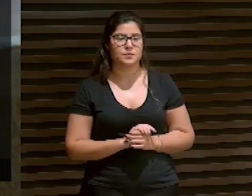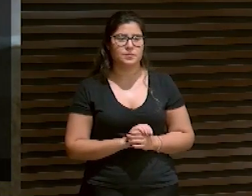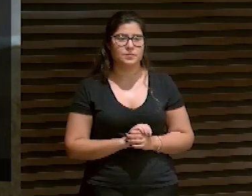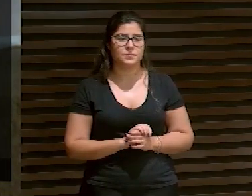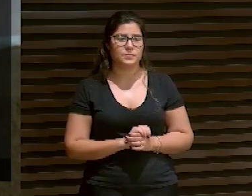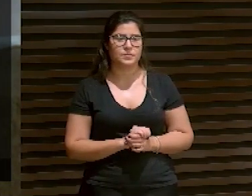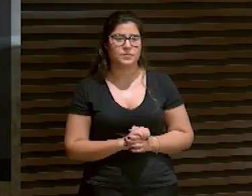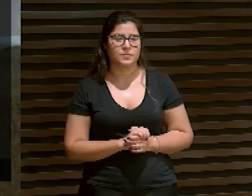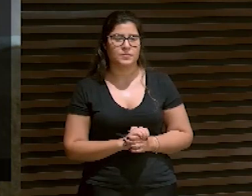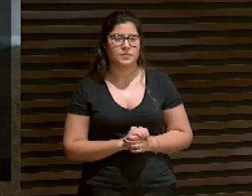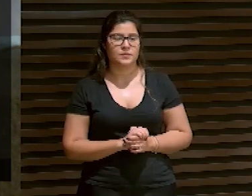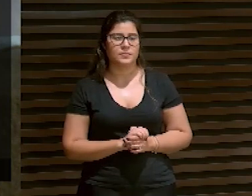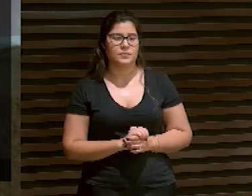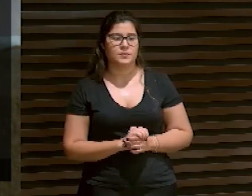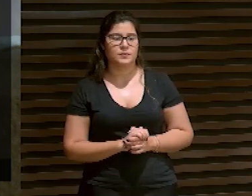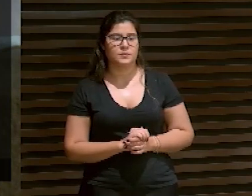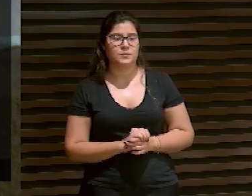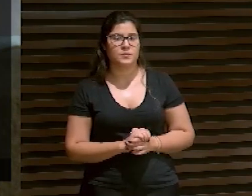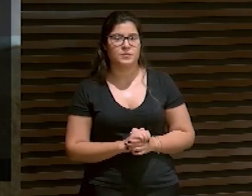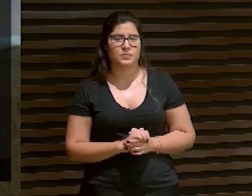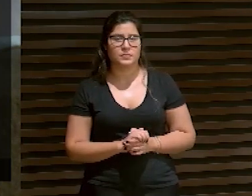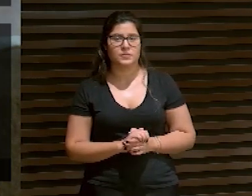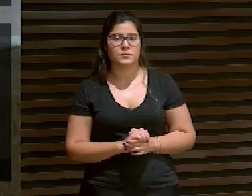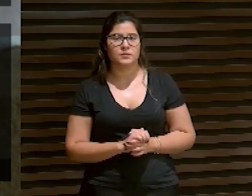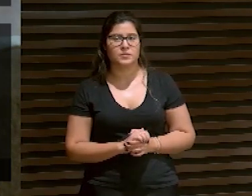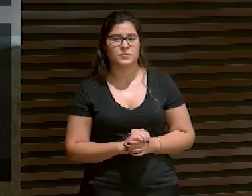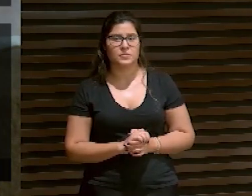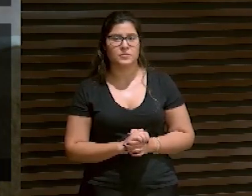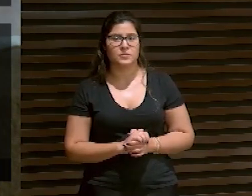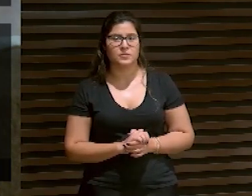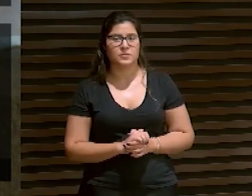Vai para o versículo 9, por gentileza.